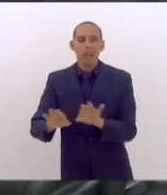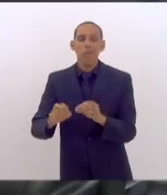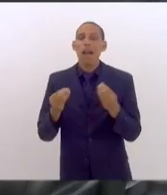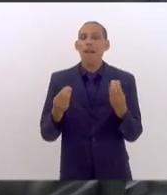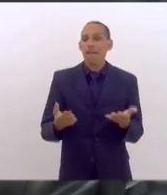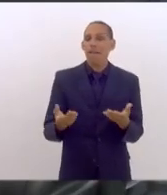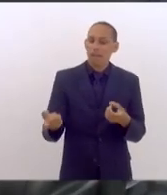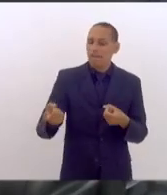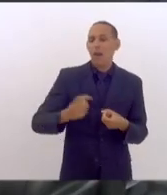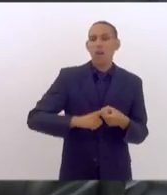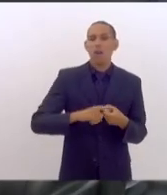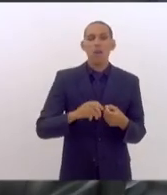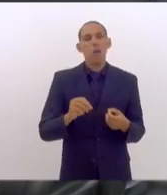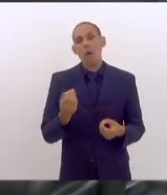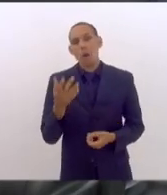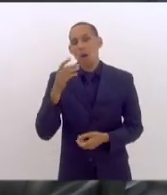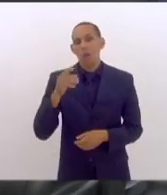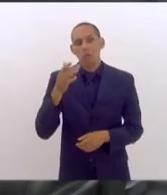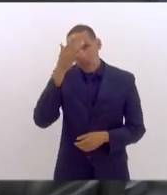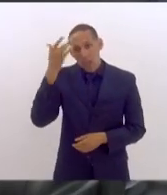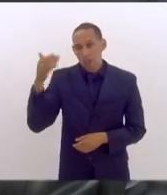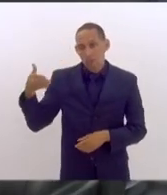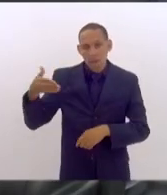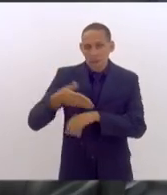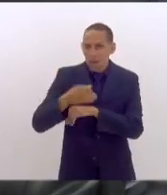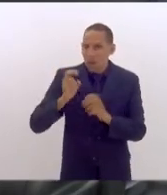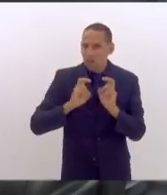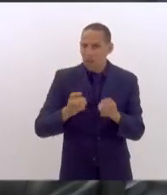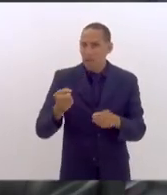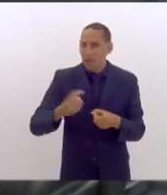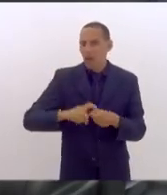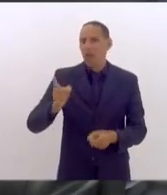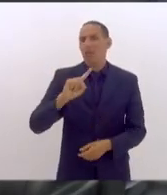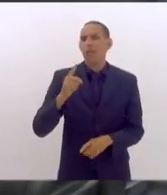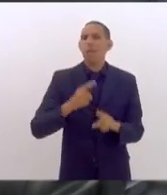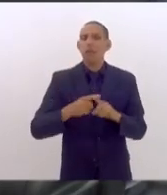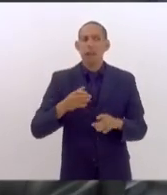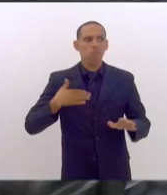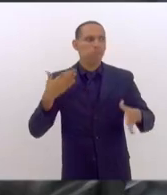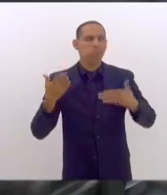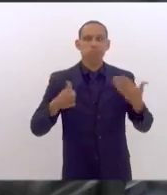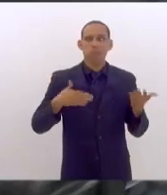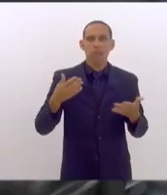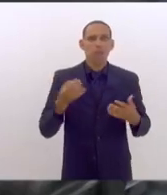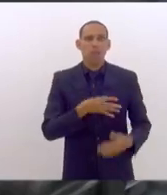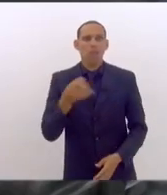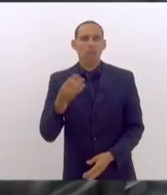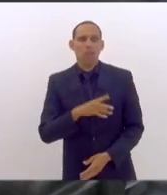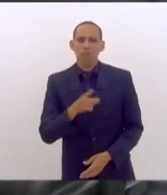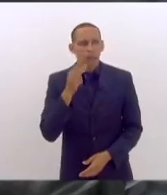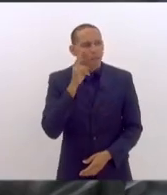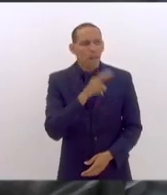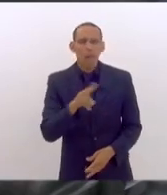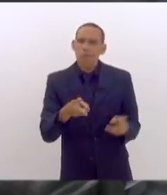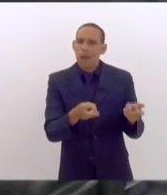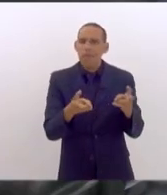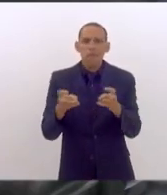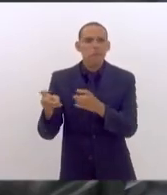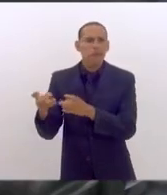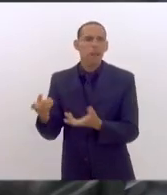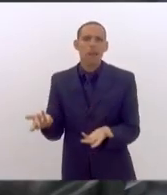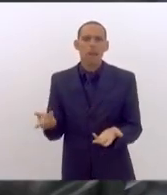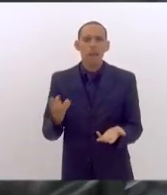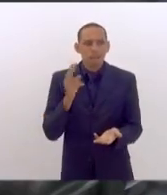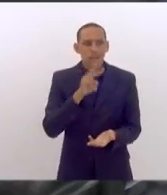porque senão usuário ele não vai voltar a frequentar o trem causa que passa ele tá mais assustado Todos nós temos observado que vem